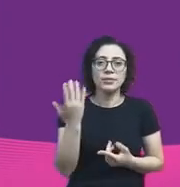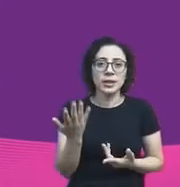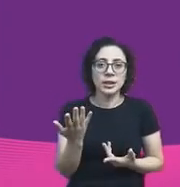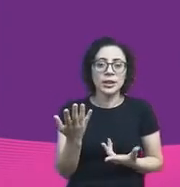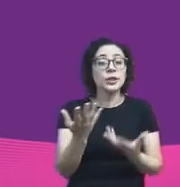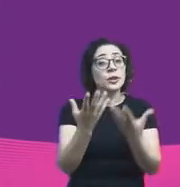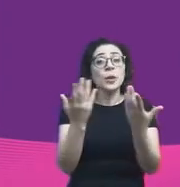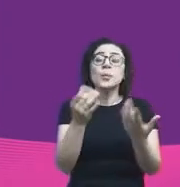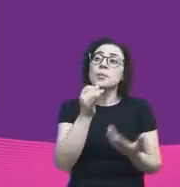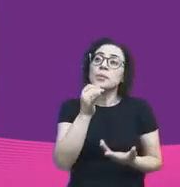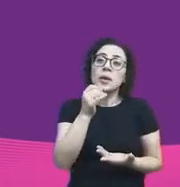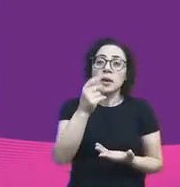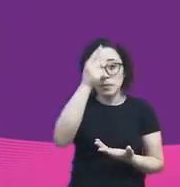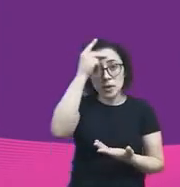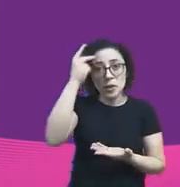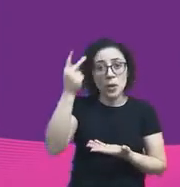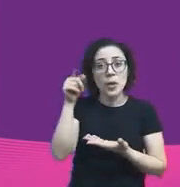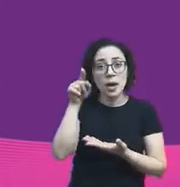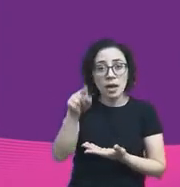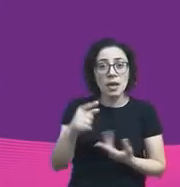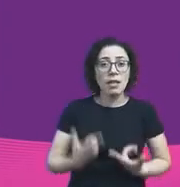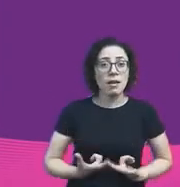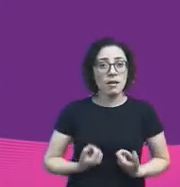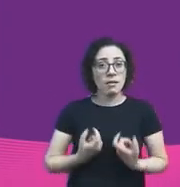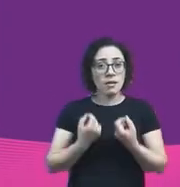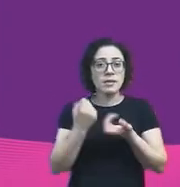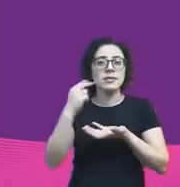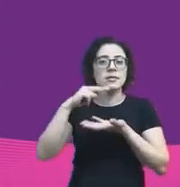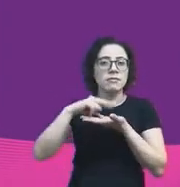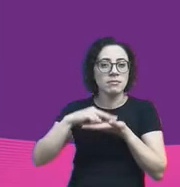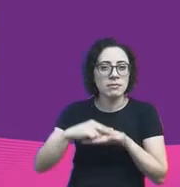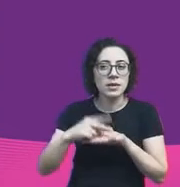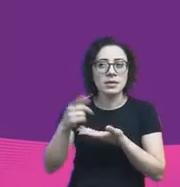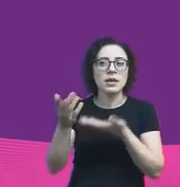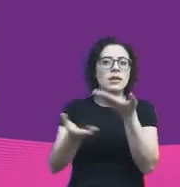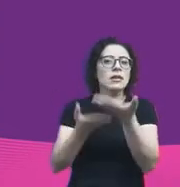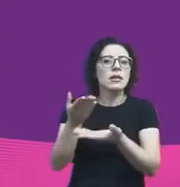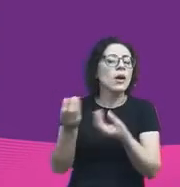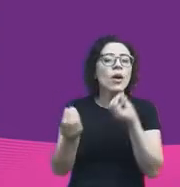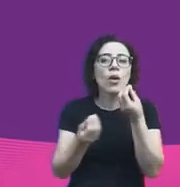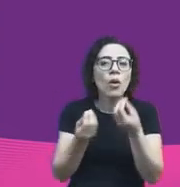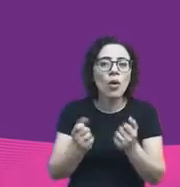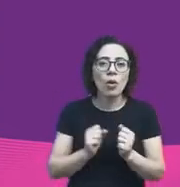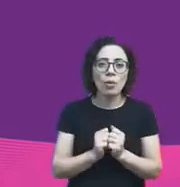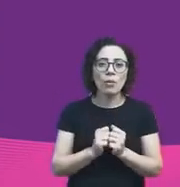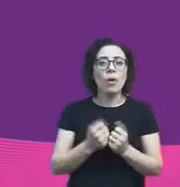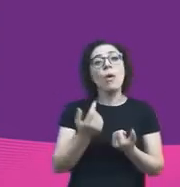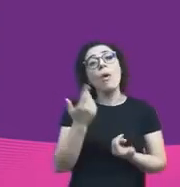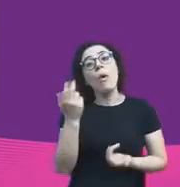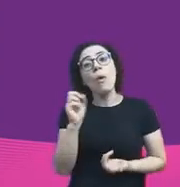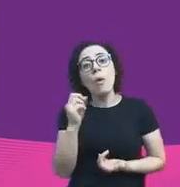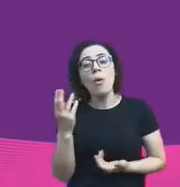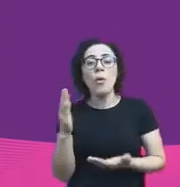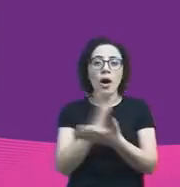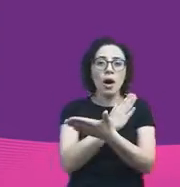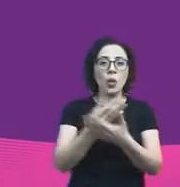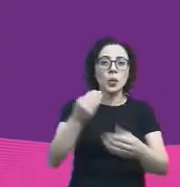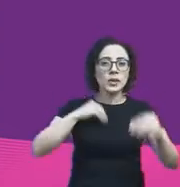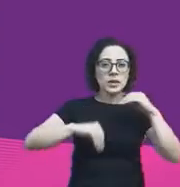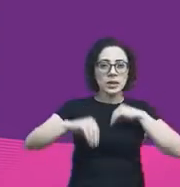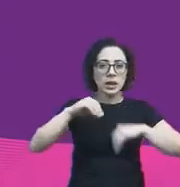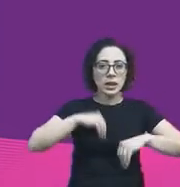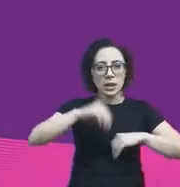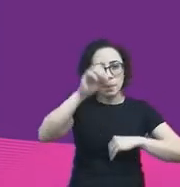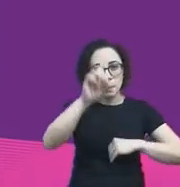tratados, nos casos de depressão psicológica, ou no caso de diabético orgânico, estrito senso,